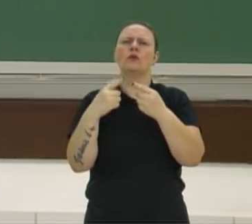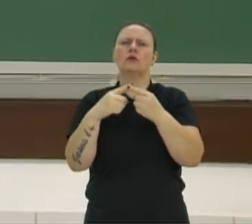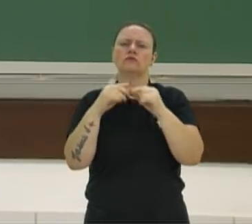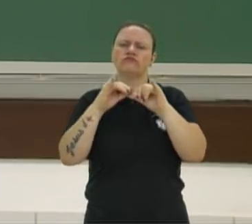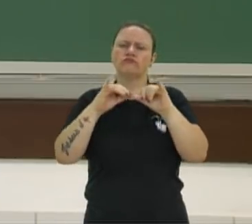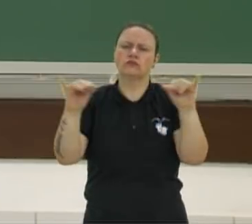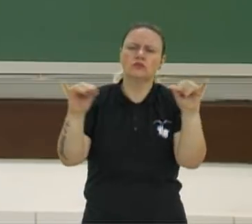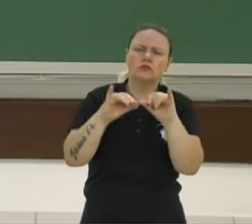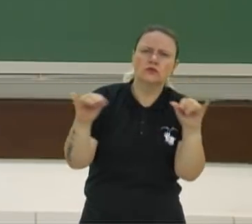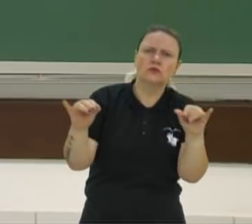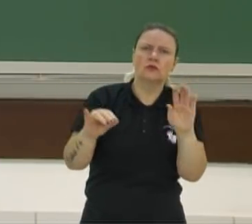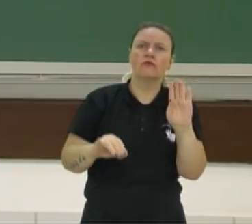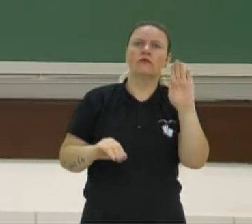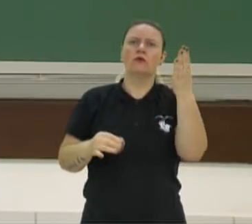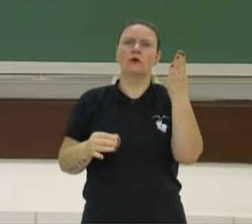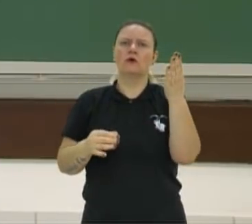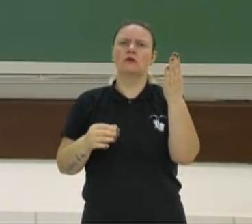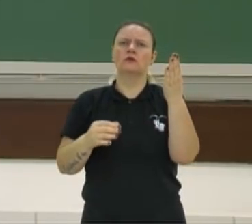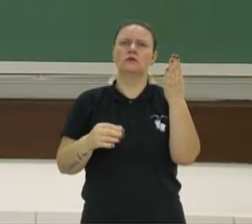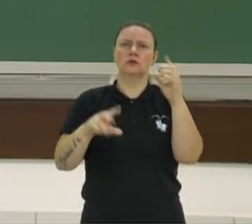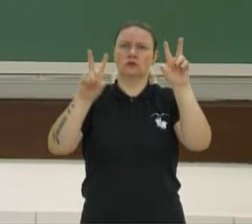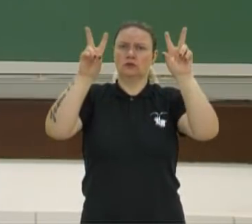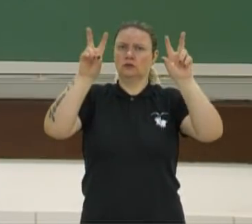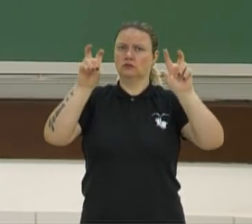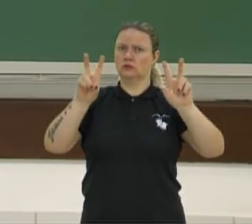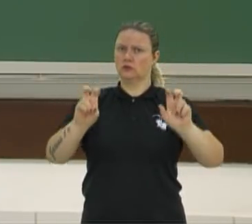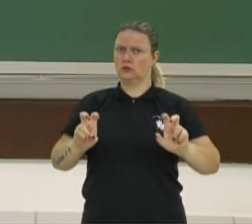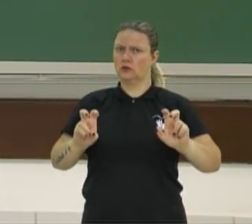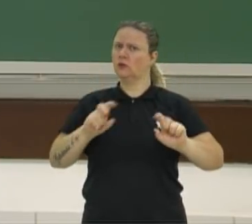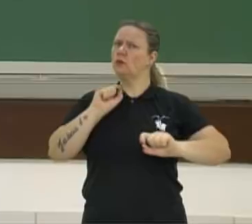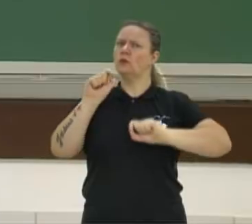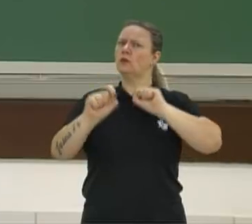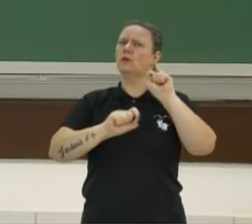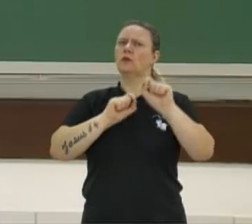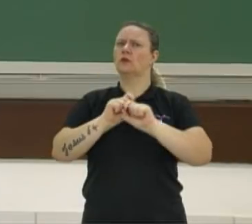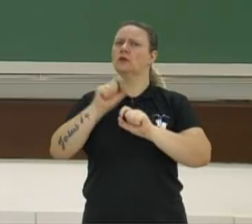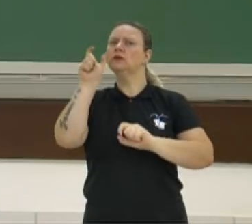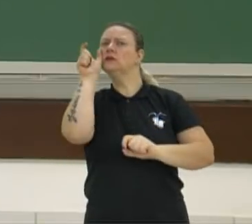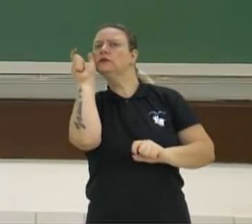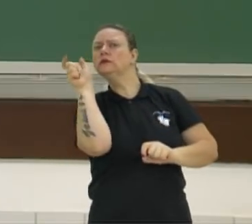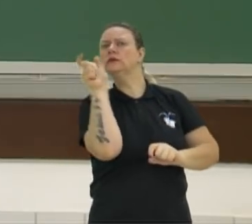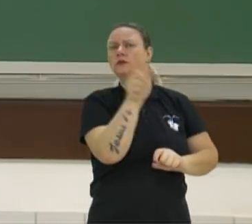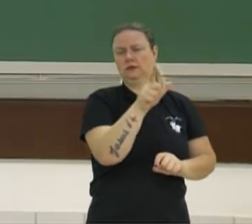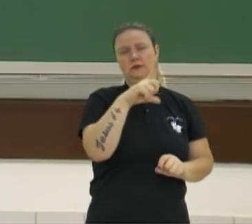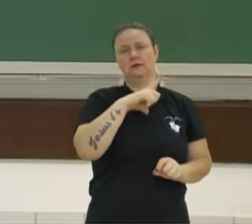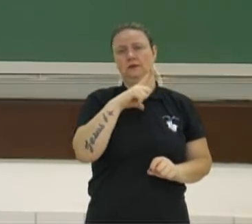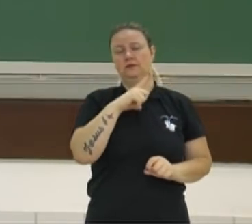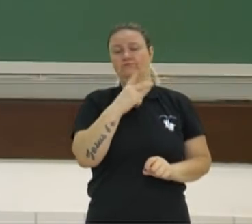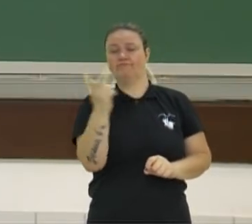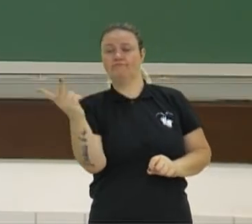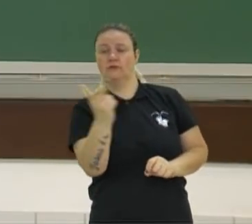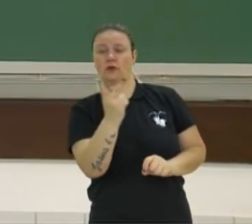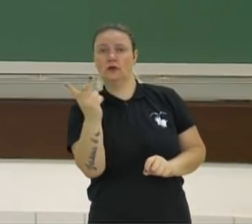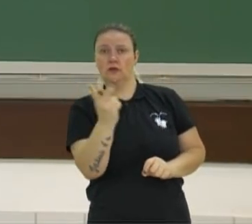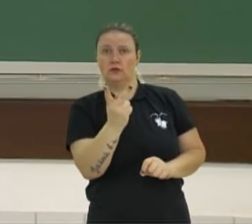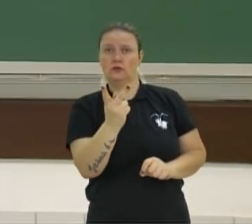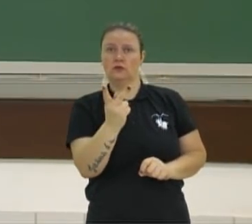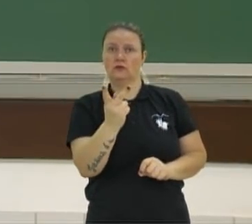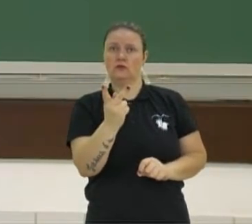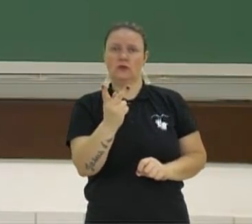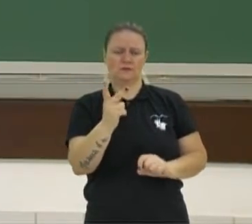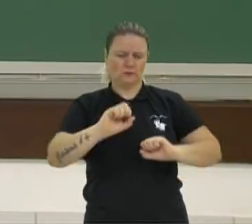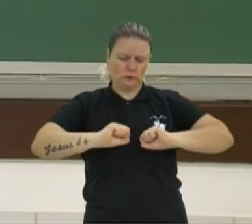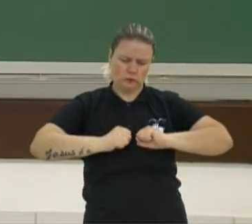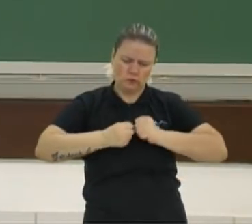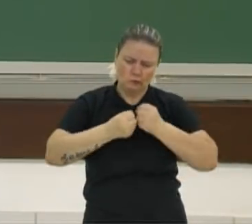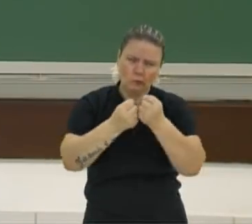notícias falsas. É um tema que tem muito interesse a eles, porque eles devem trabalhar, né, eles primam pela notícia verdadeira e não